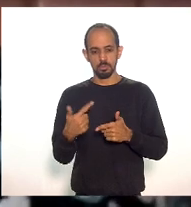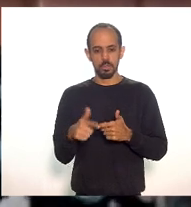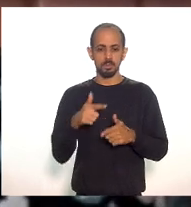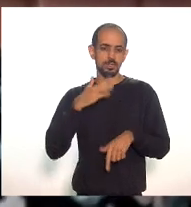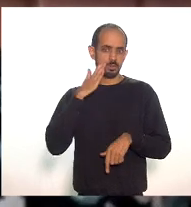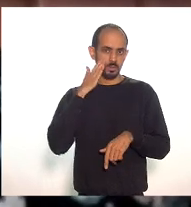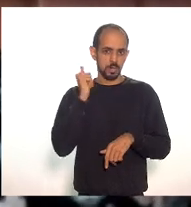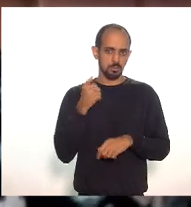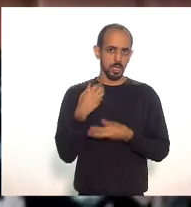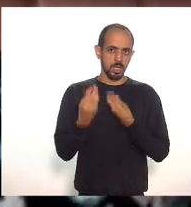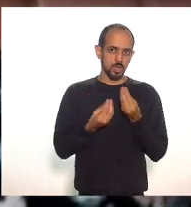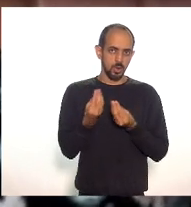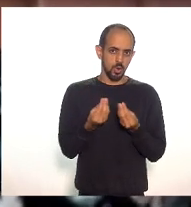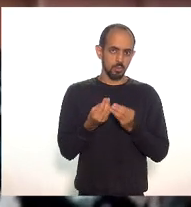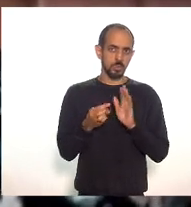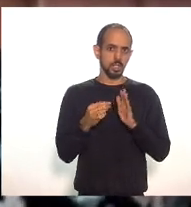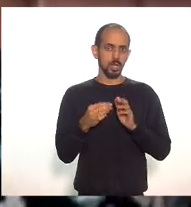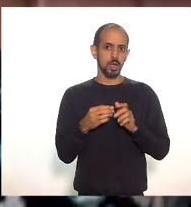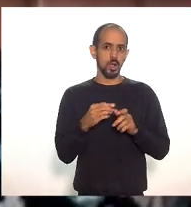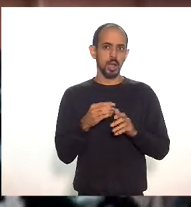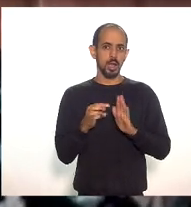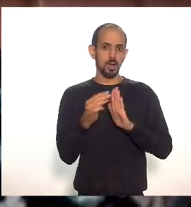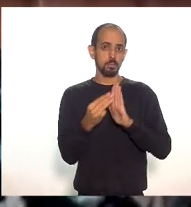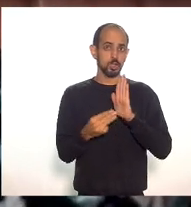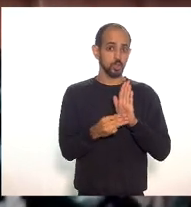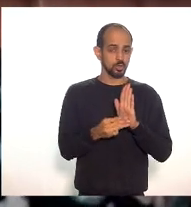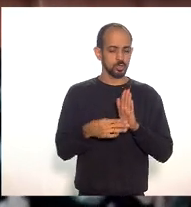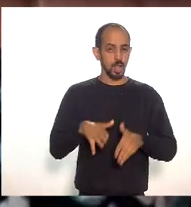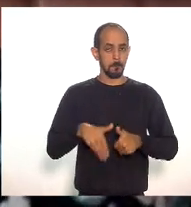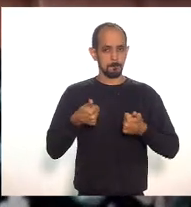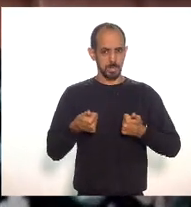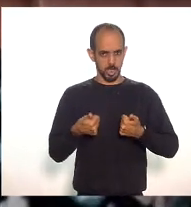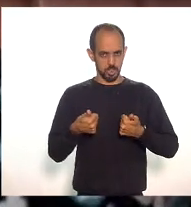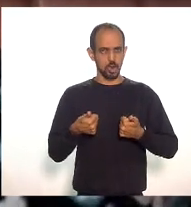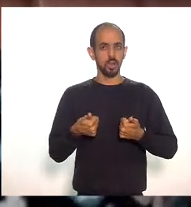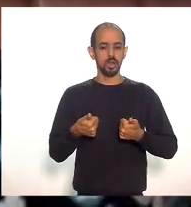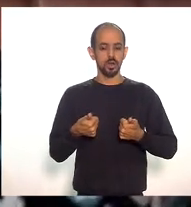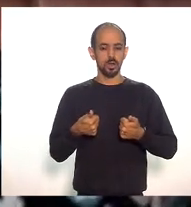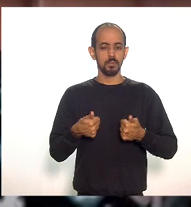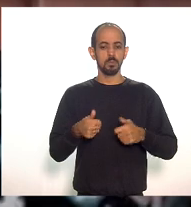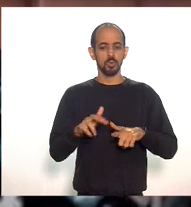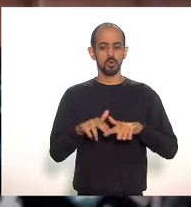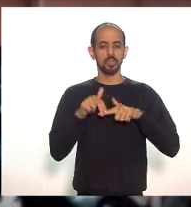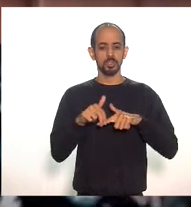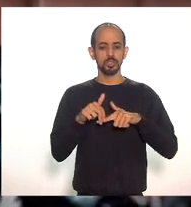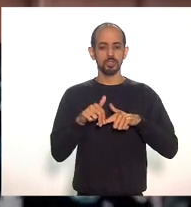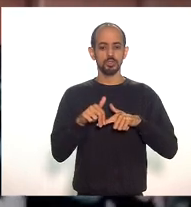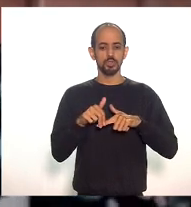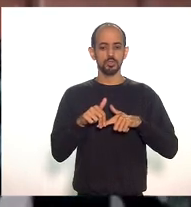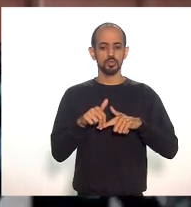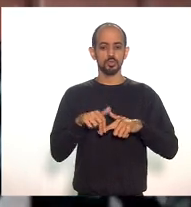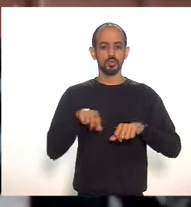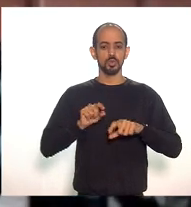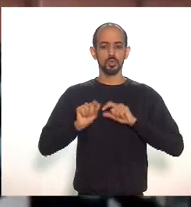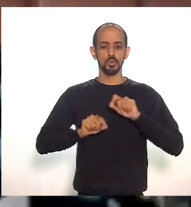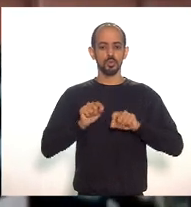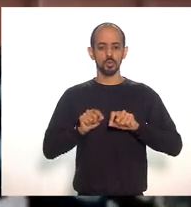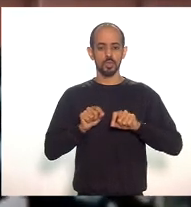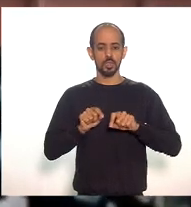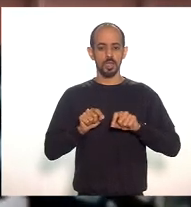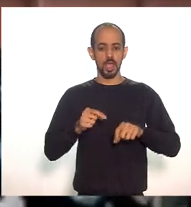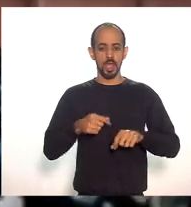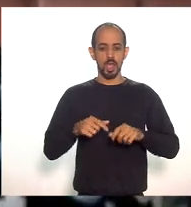e optando por ações mais eficazes de uma abordagem integral responde ressaltamos a próxima um exemplar de